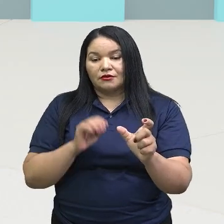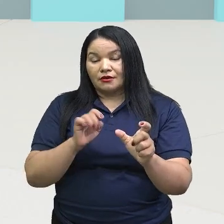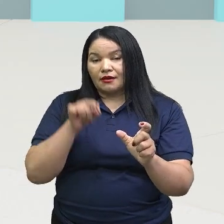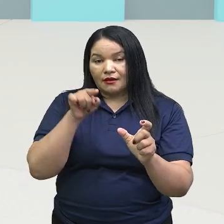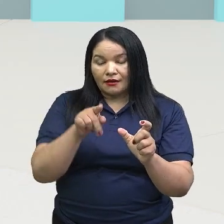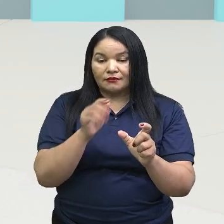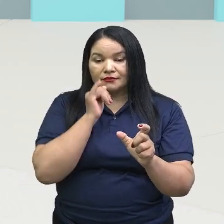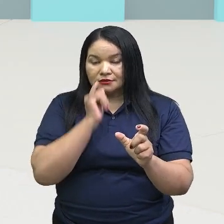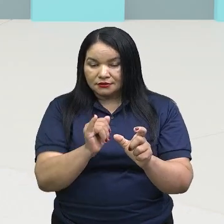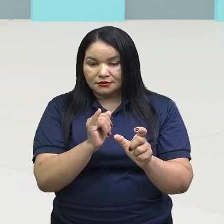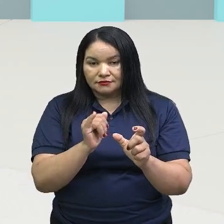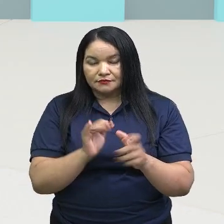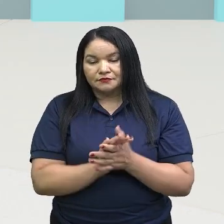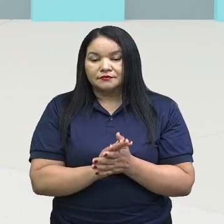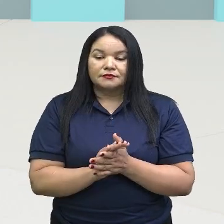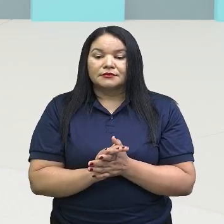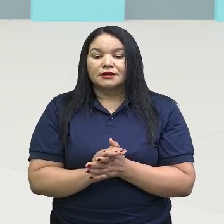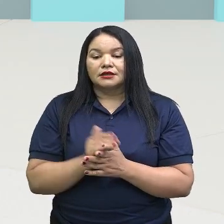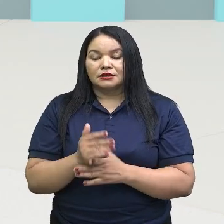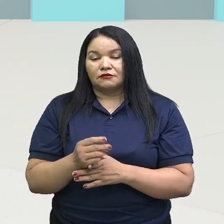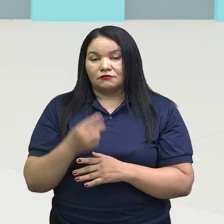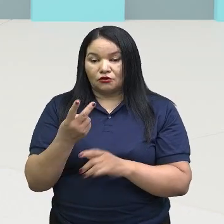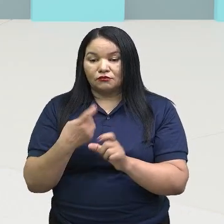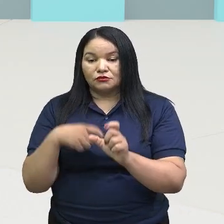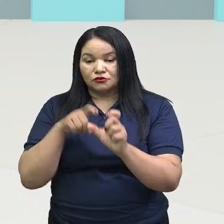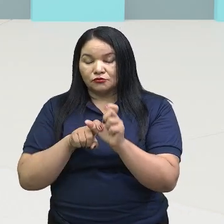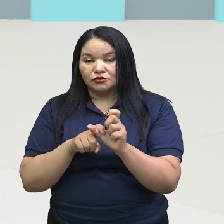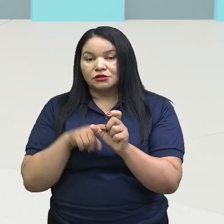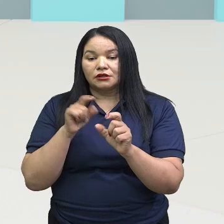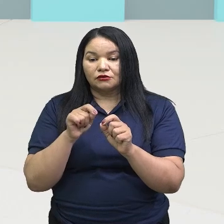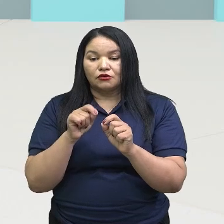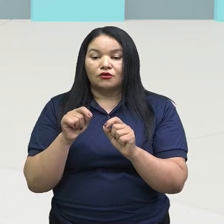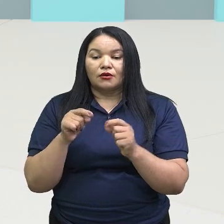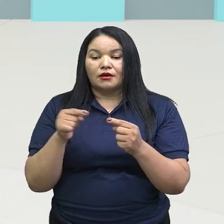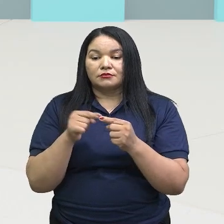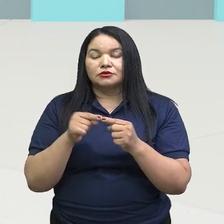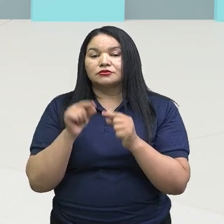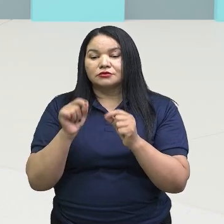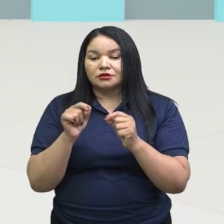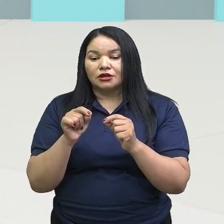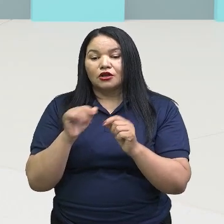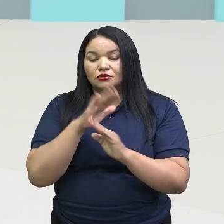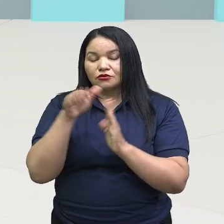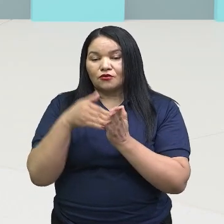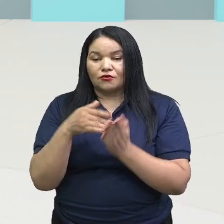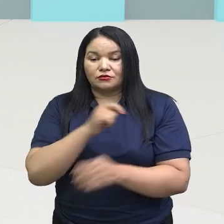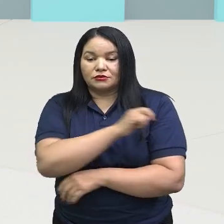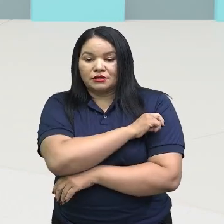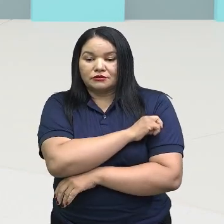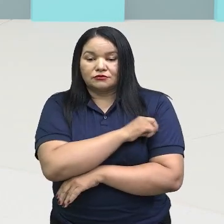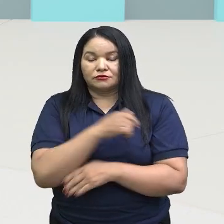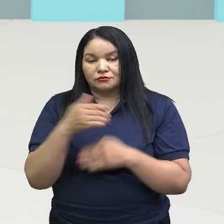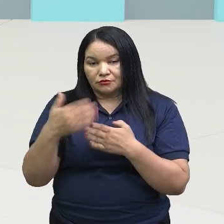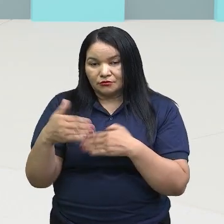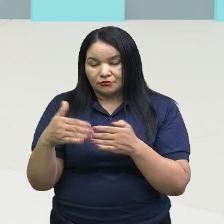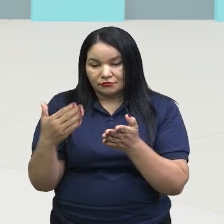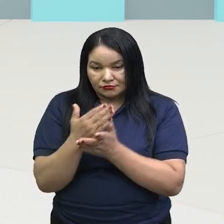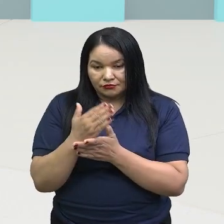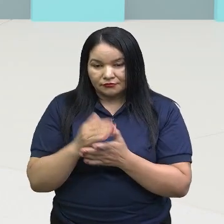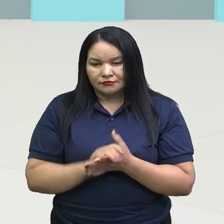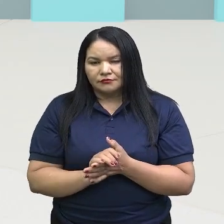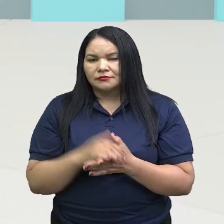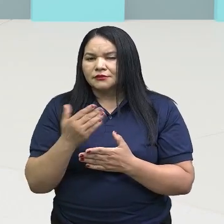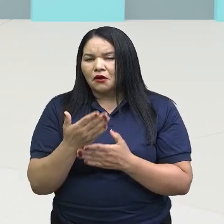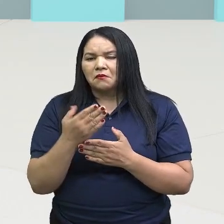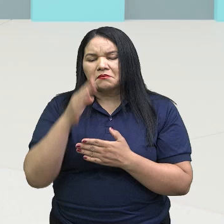todos os alunos vão passar na prova é a subordinada. E você pode perguntar, professora, o que é principal? De